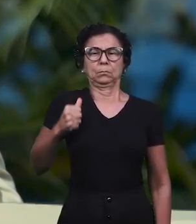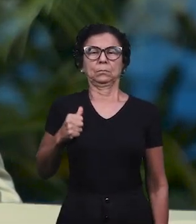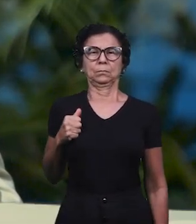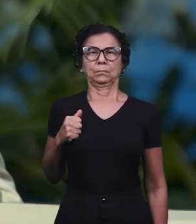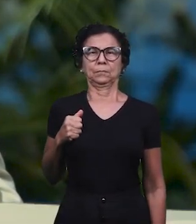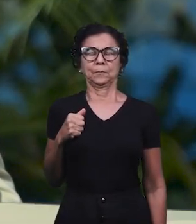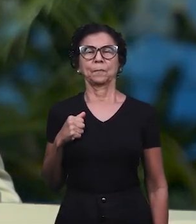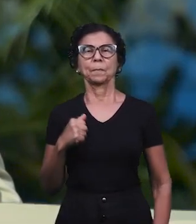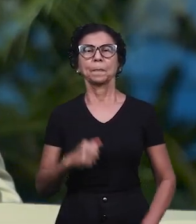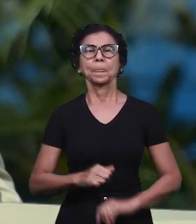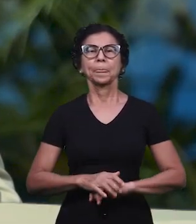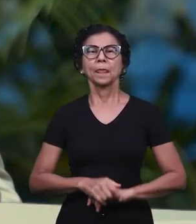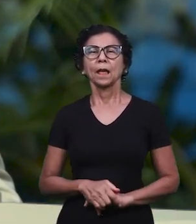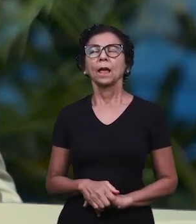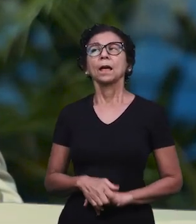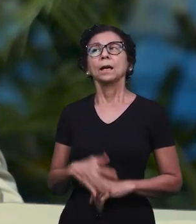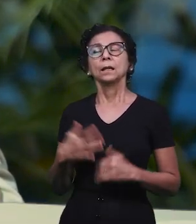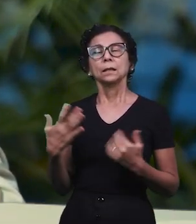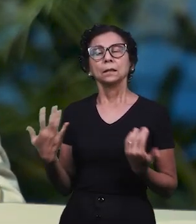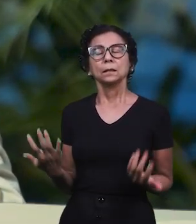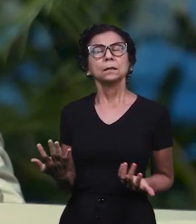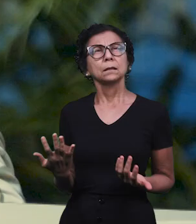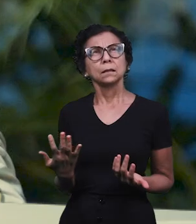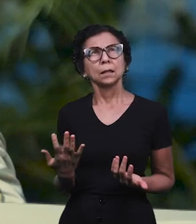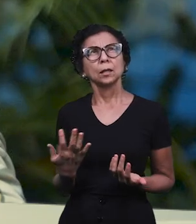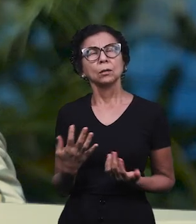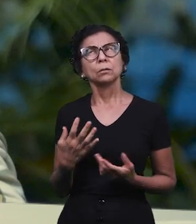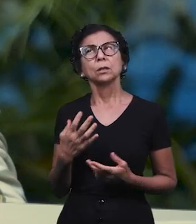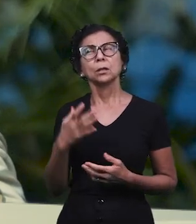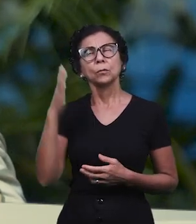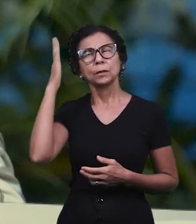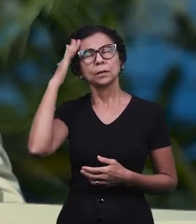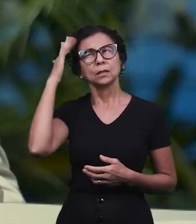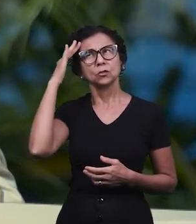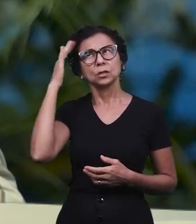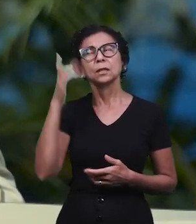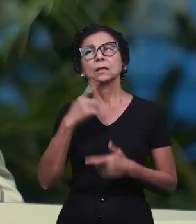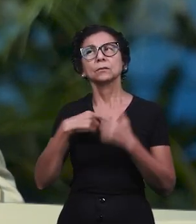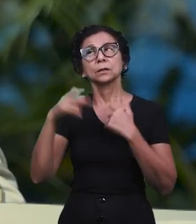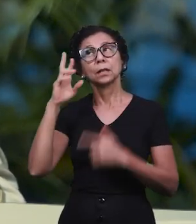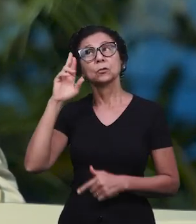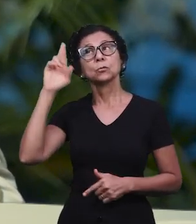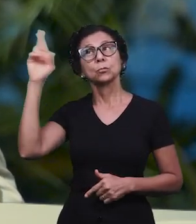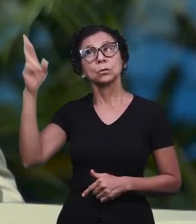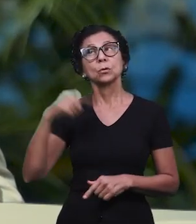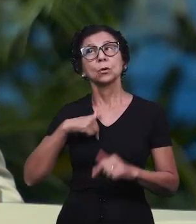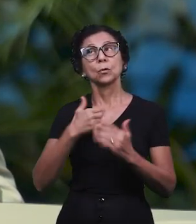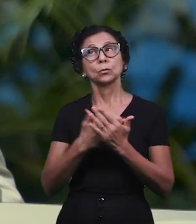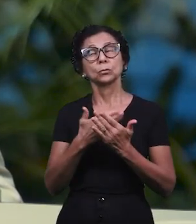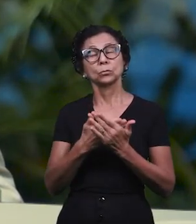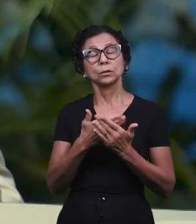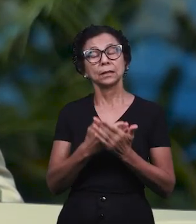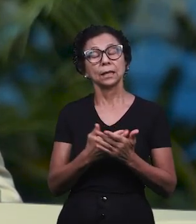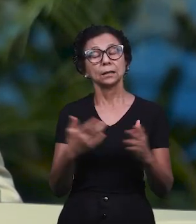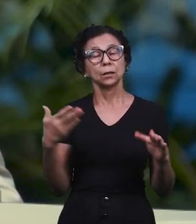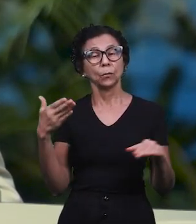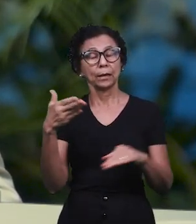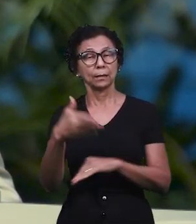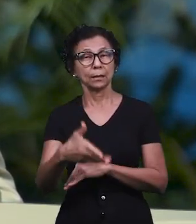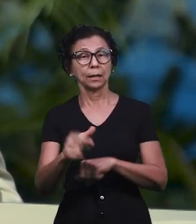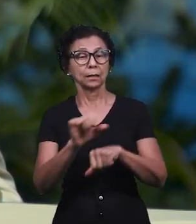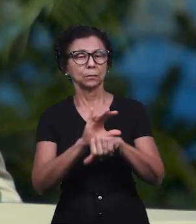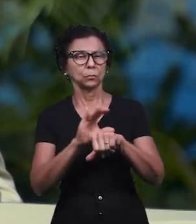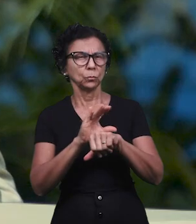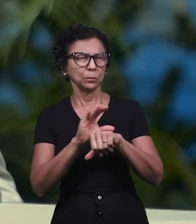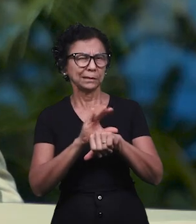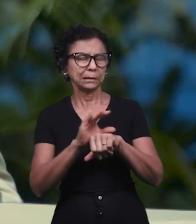eu entrei num cursinho preparatório, no Rio de Janeiro eu morava, voltado para a Escola Preparatória de Cadetes do